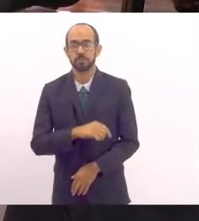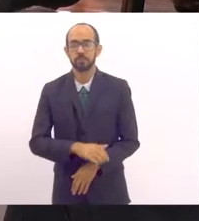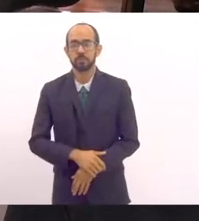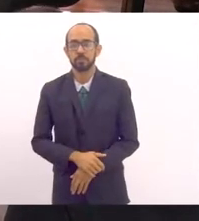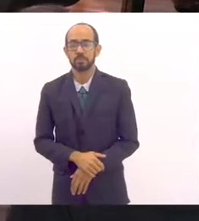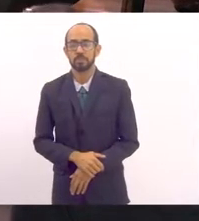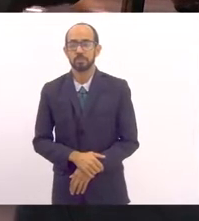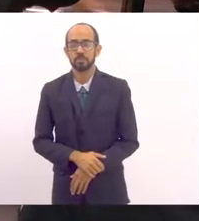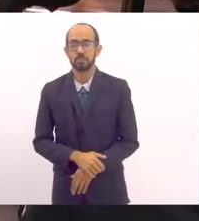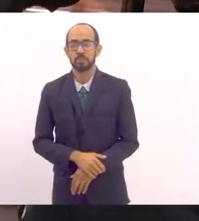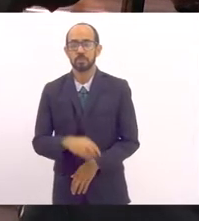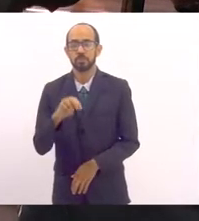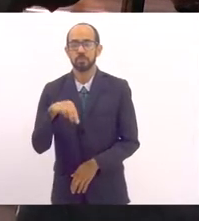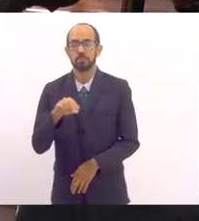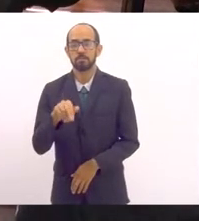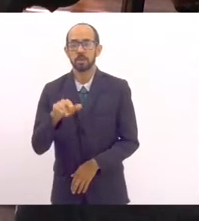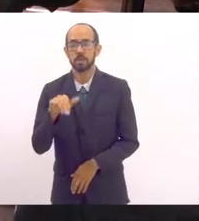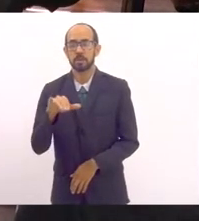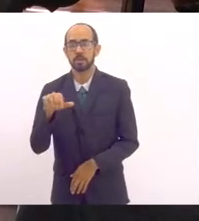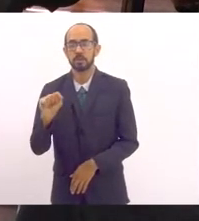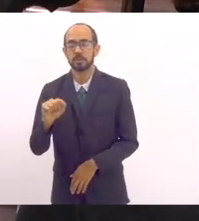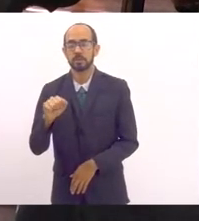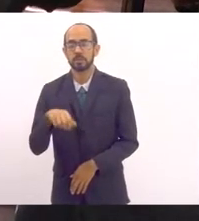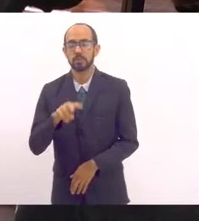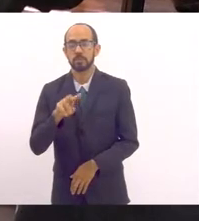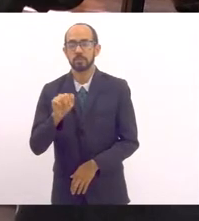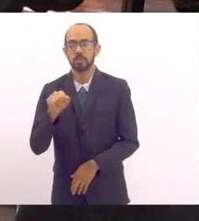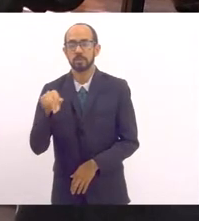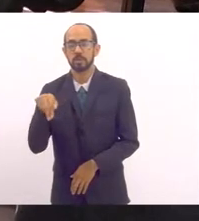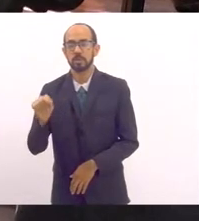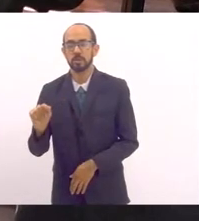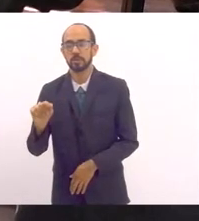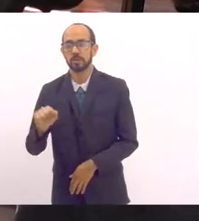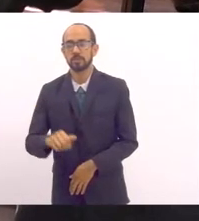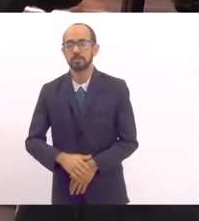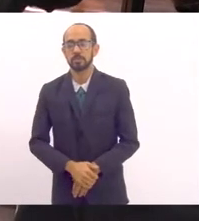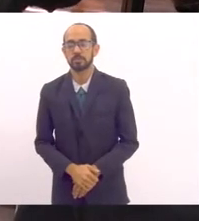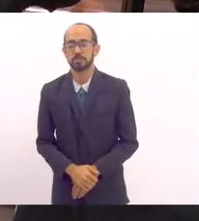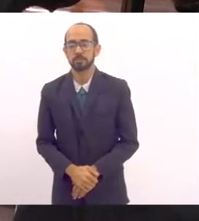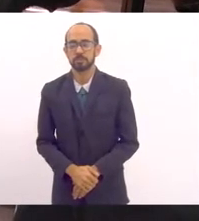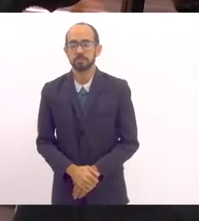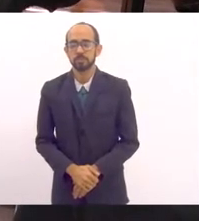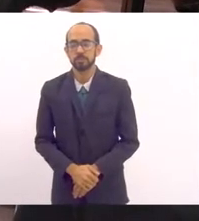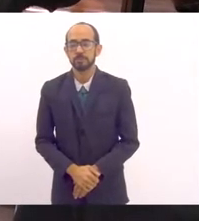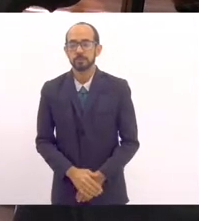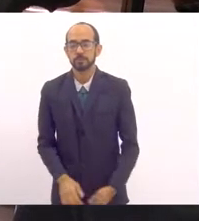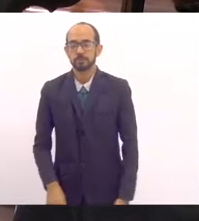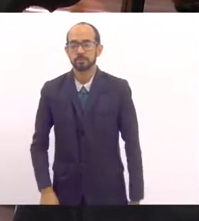e a Márcia Viana, já foi dito, não? André do